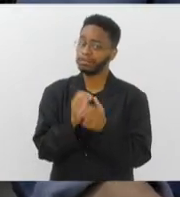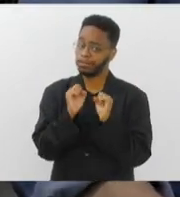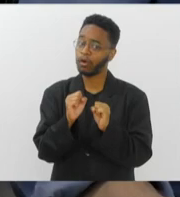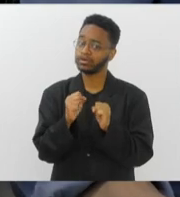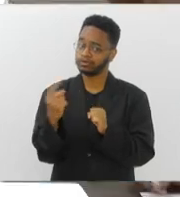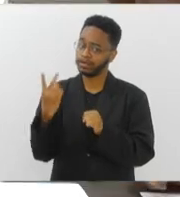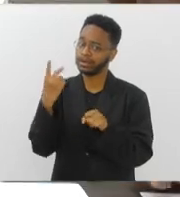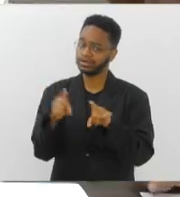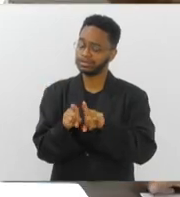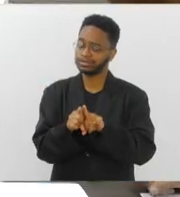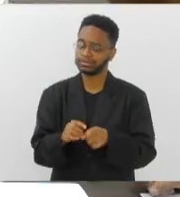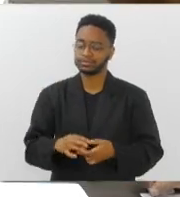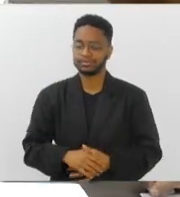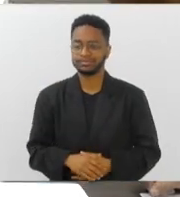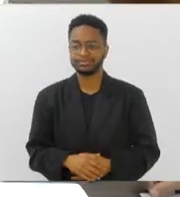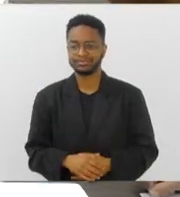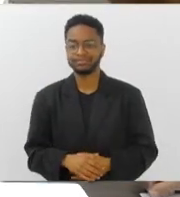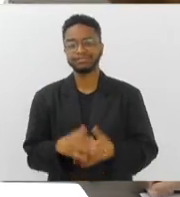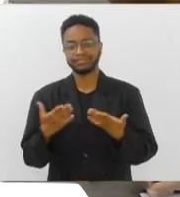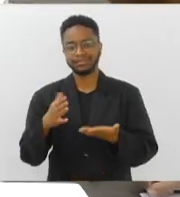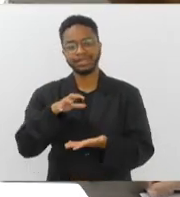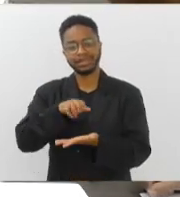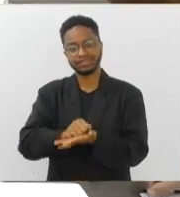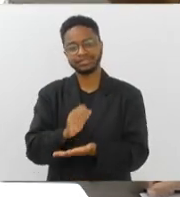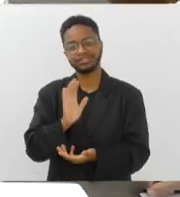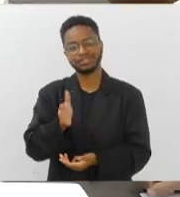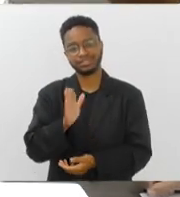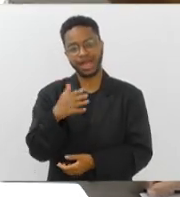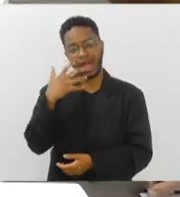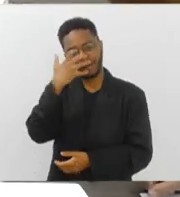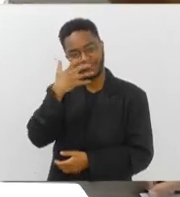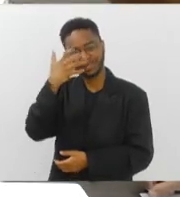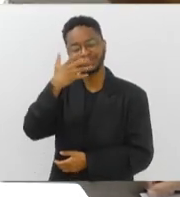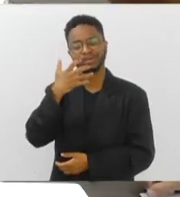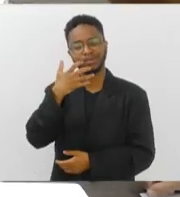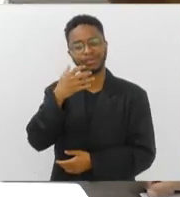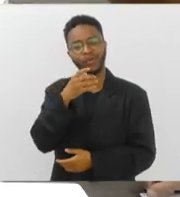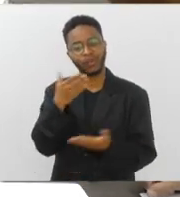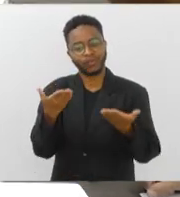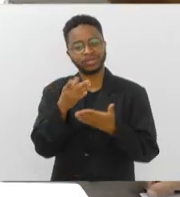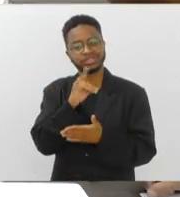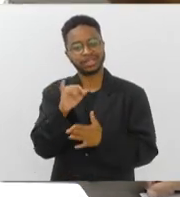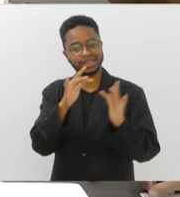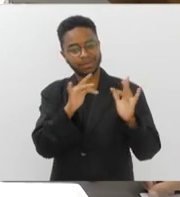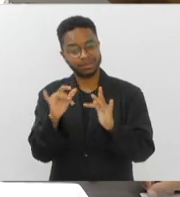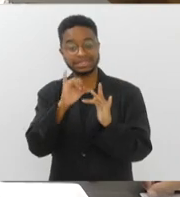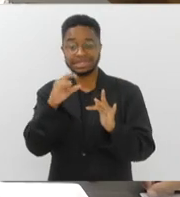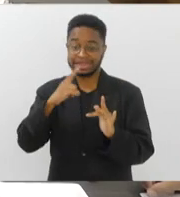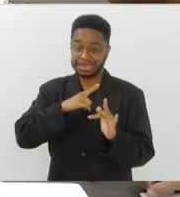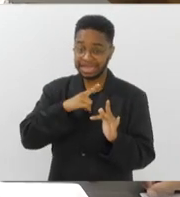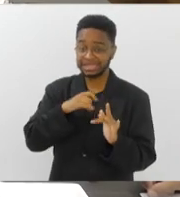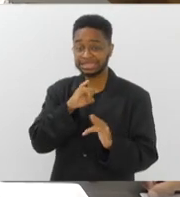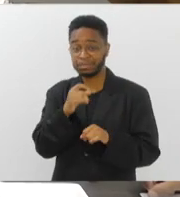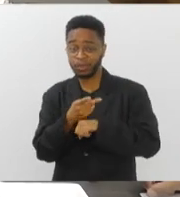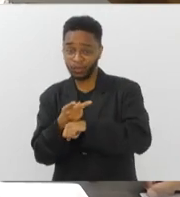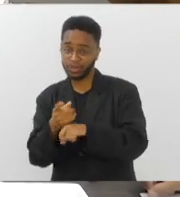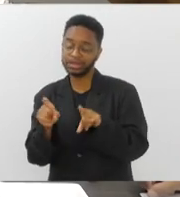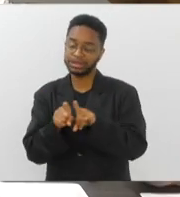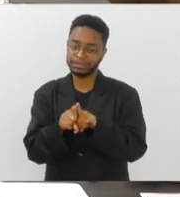também. Então tá registrado a paixão no ar, o Dia dos Namorados, para aqueles que têm, para aqueles que estão à procura